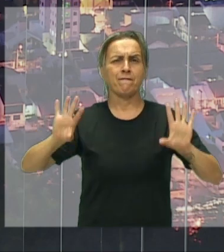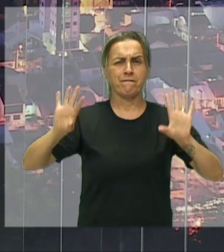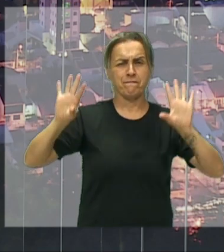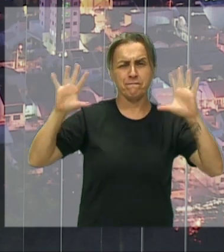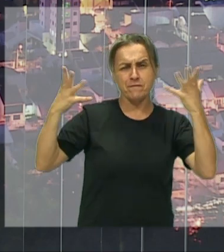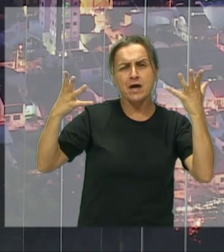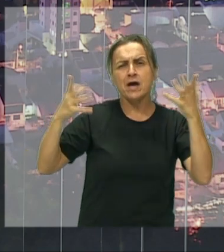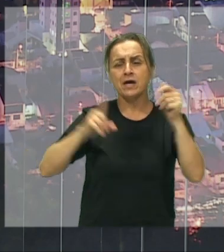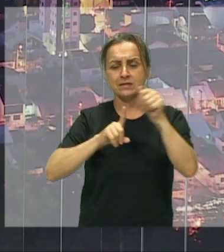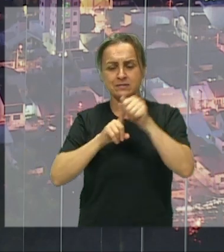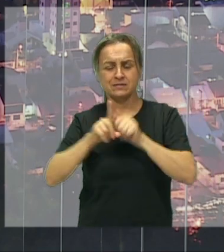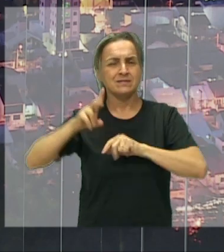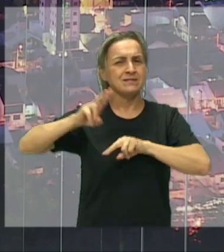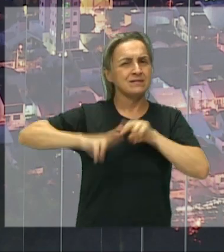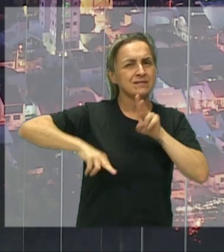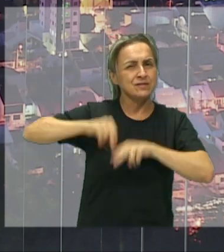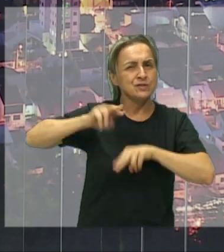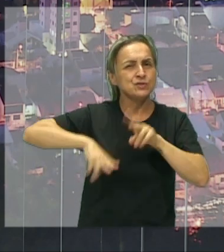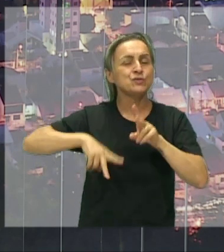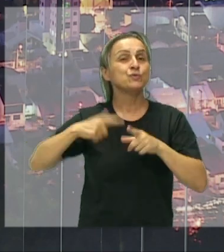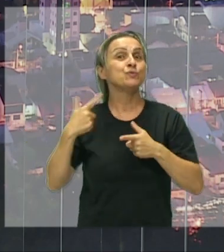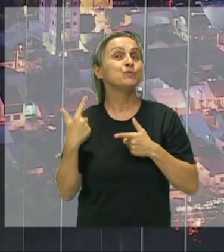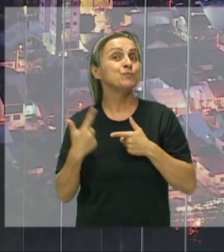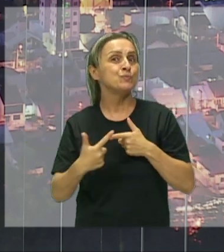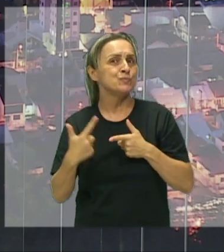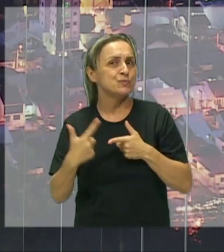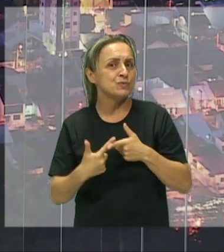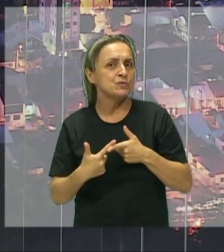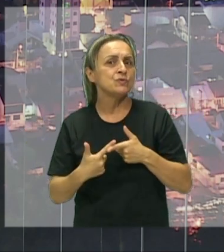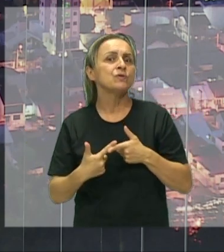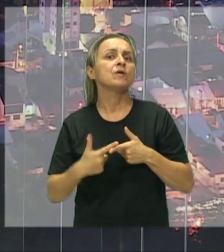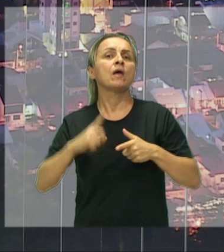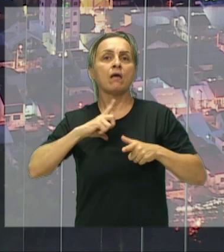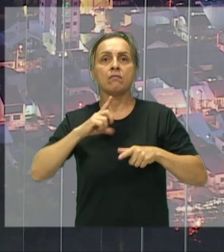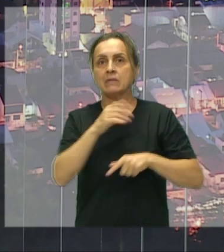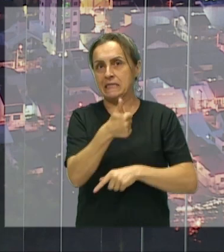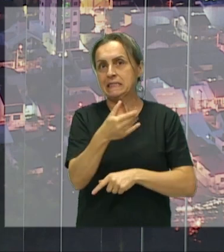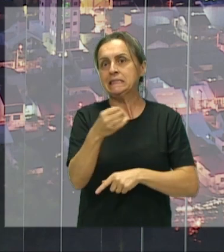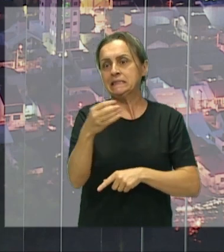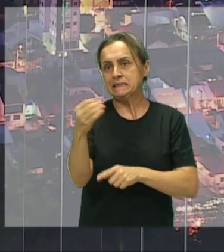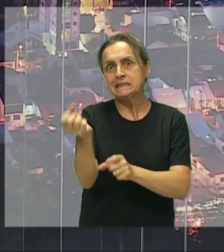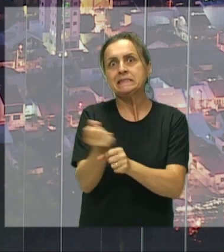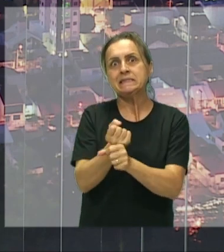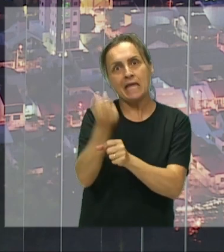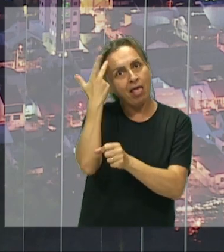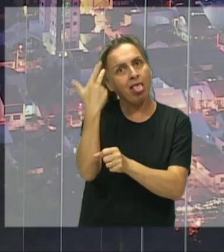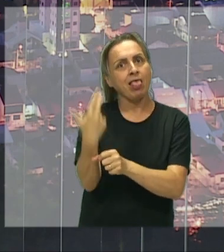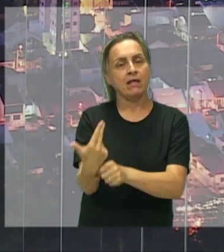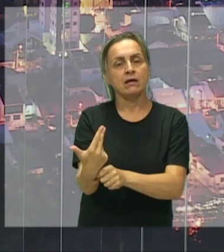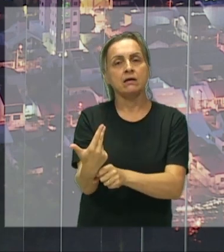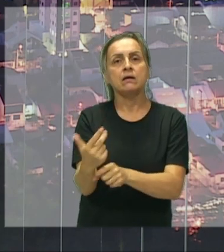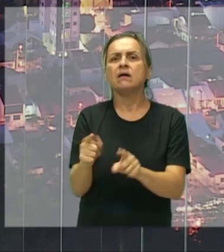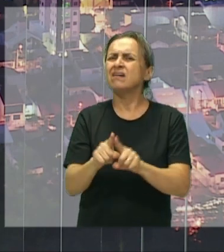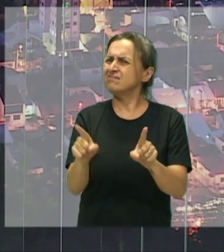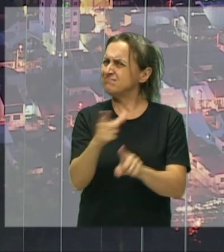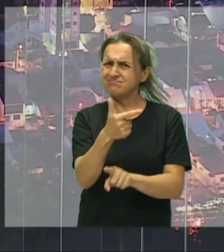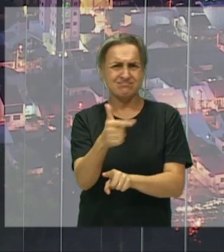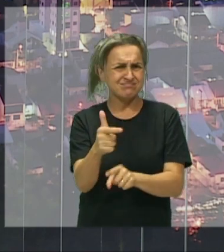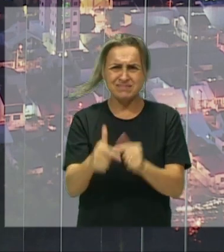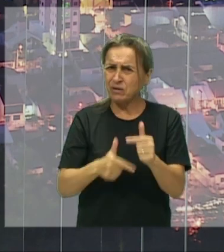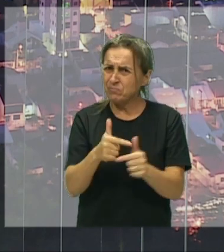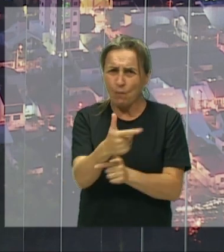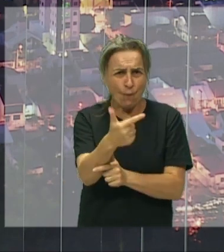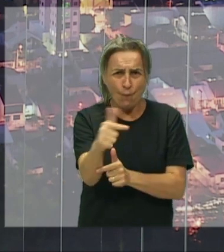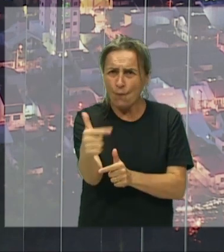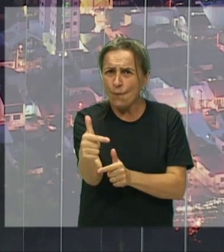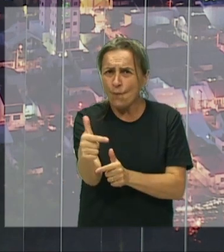festividades no mês de junho, por ocasião do Sesc Centenário. E não houve esse trabalho, então, desse resgate